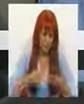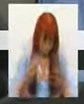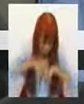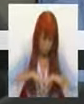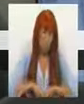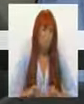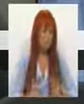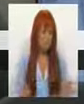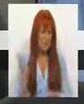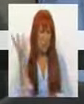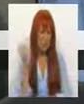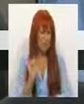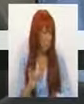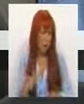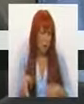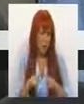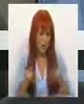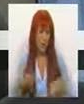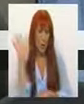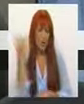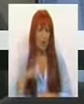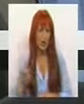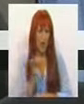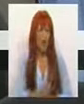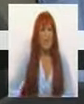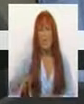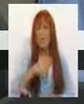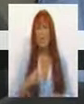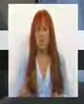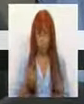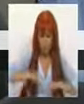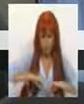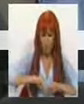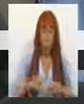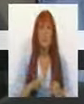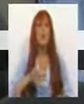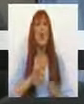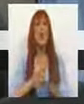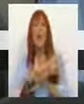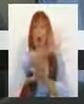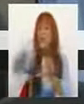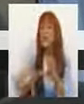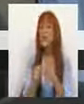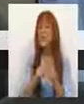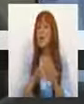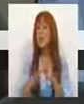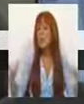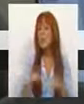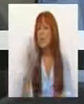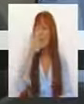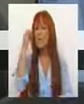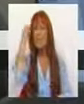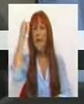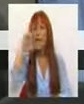na nossa cultura e no nosso espaço cultural e geográfico, mas isto tem uma outra abrangência e outra dimensão se